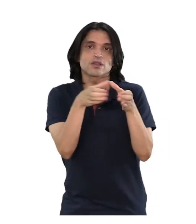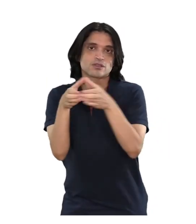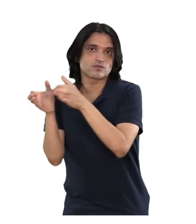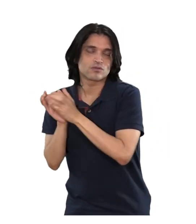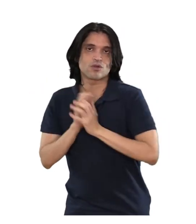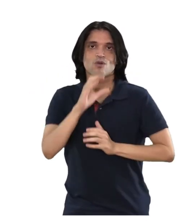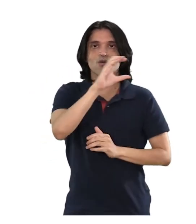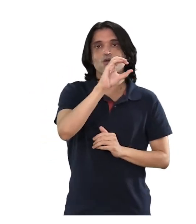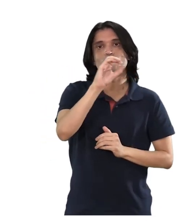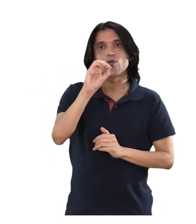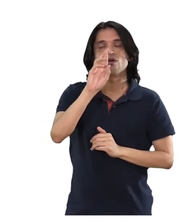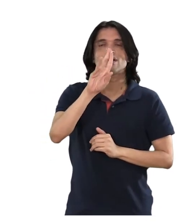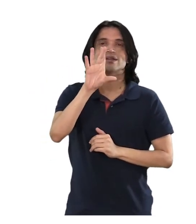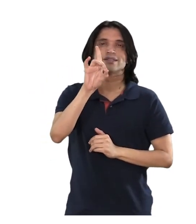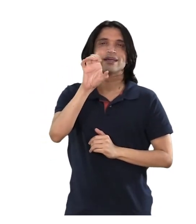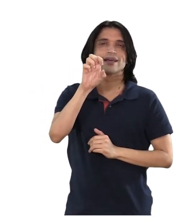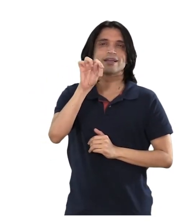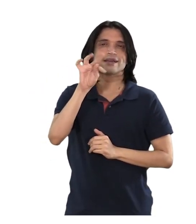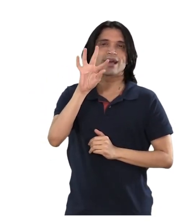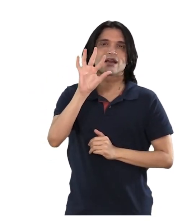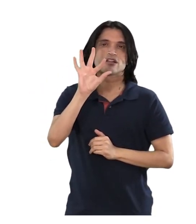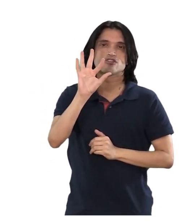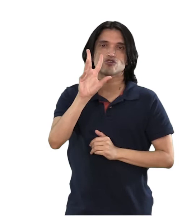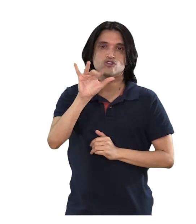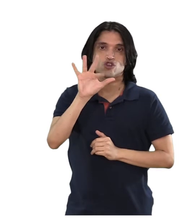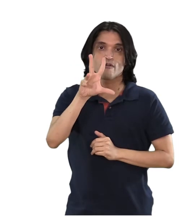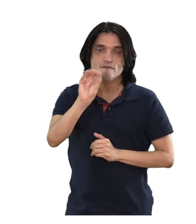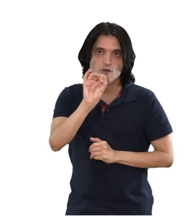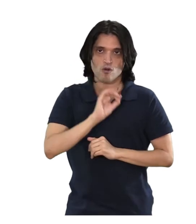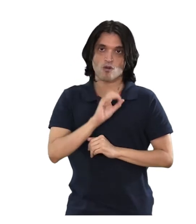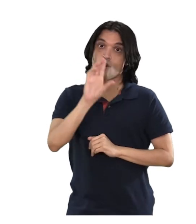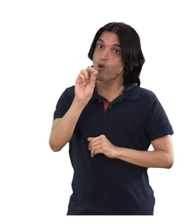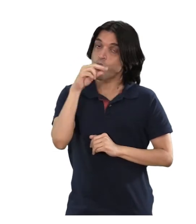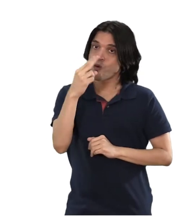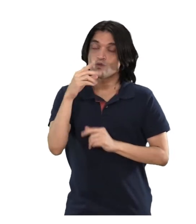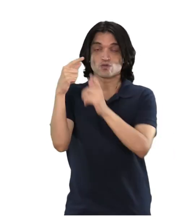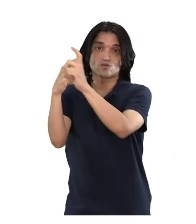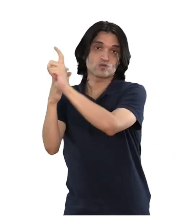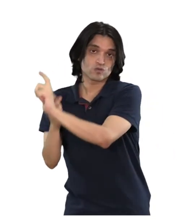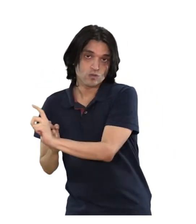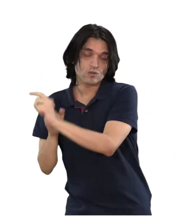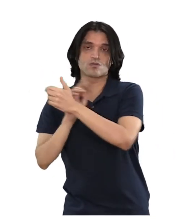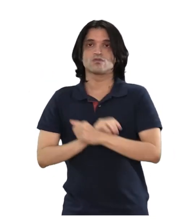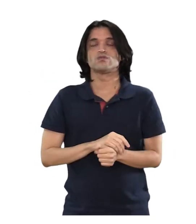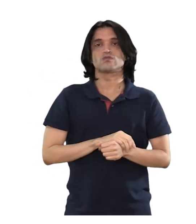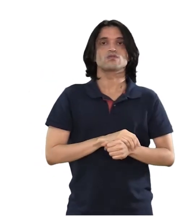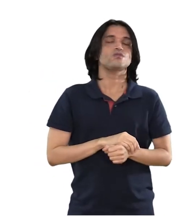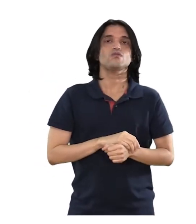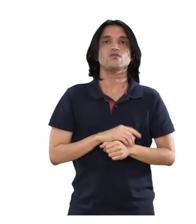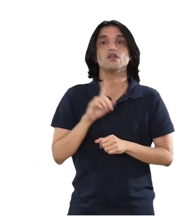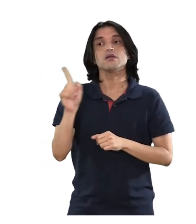ou conjunções subordinativas, que inserem uma oração na outra, estabelecendo entre elas a relação de